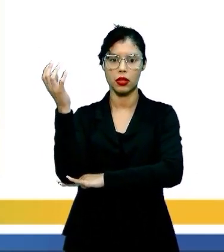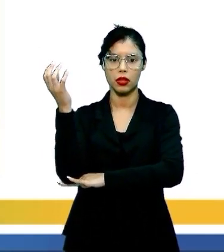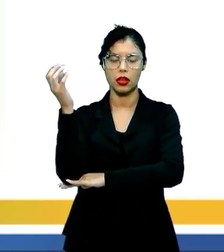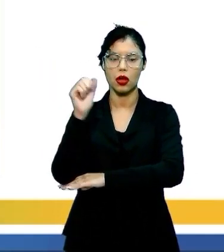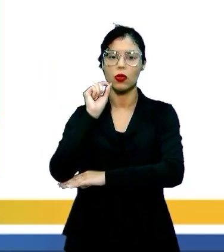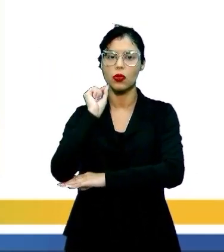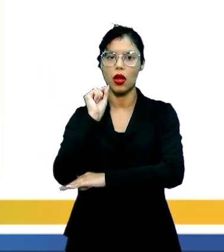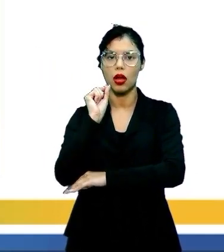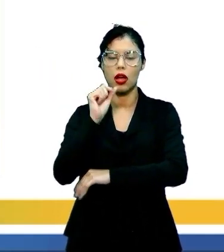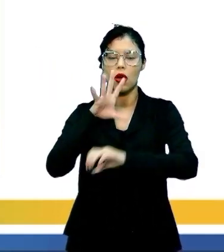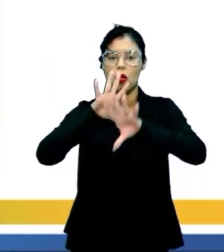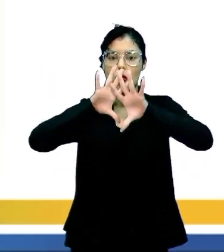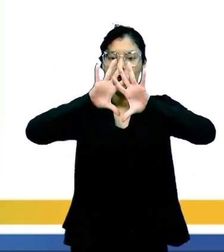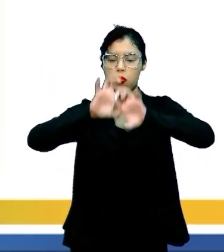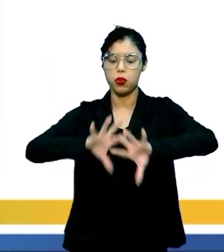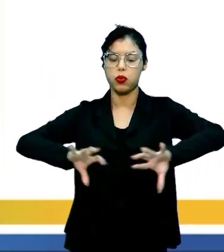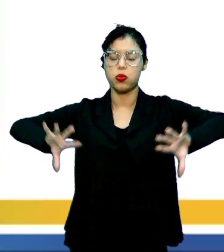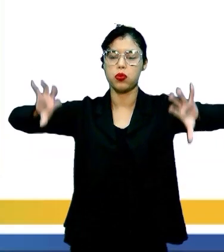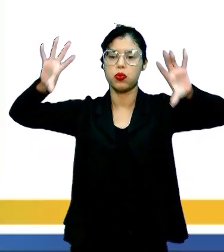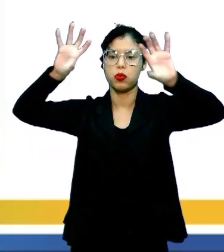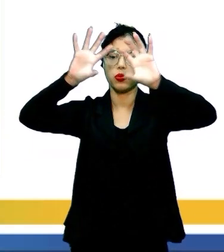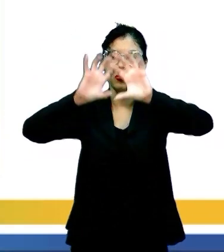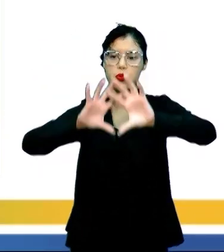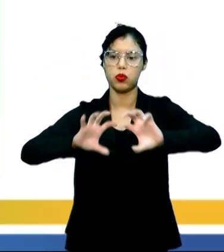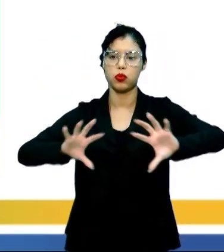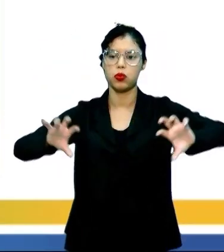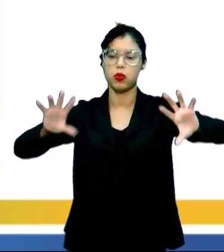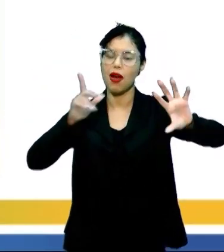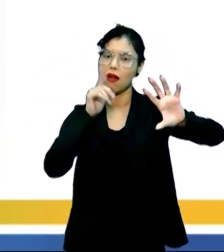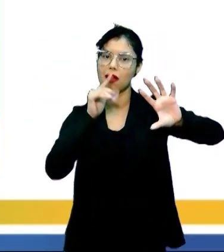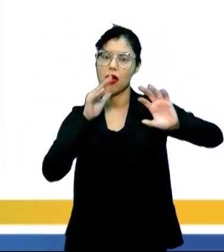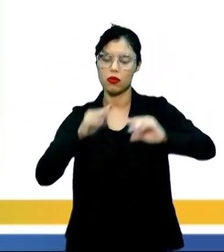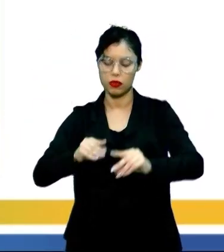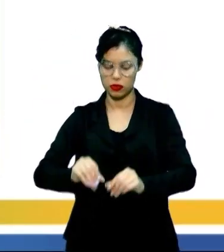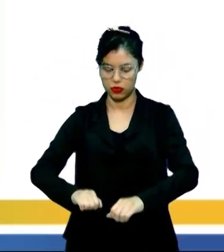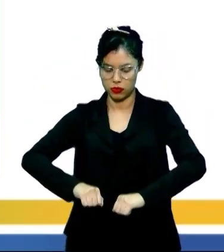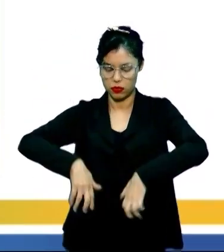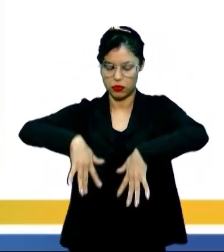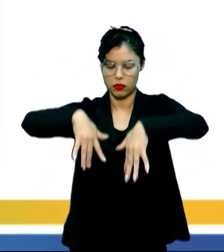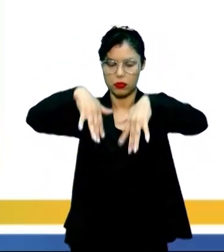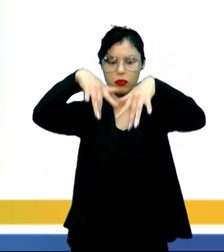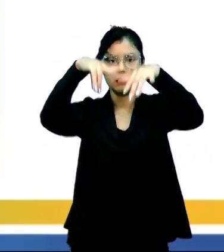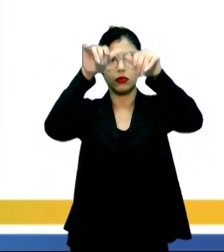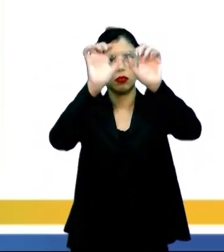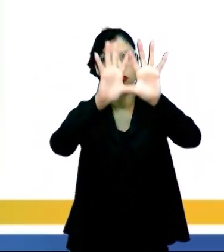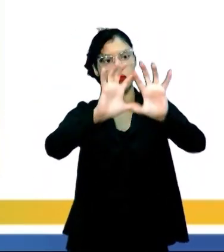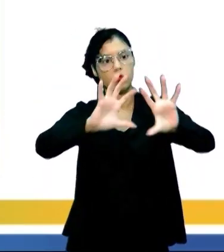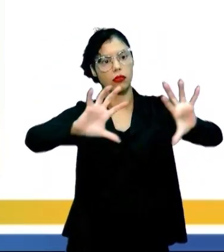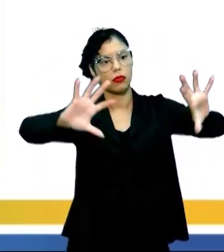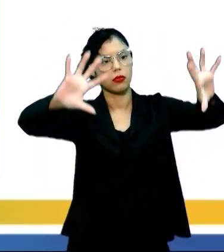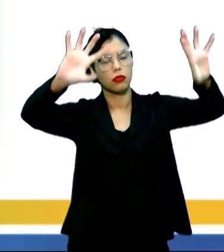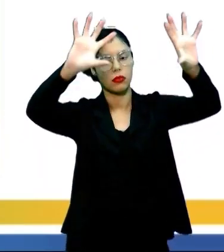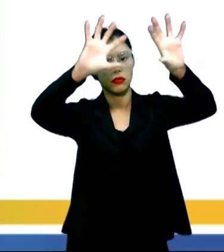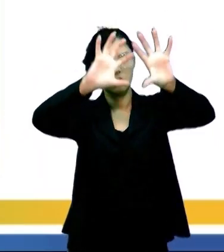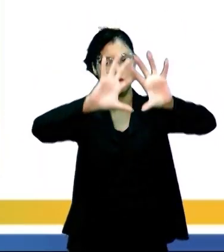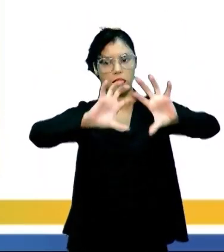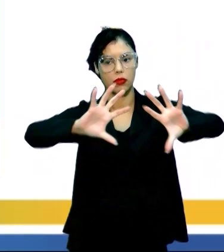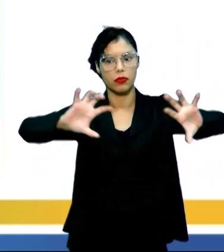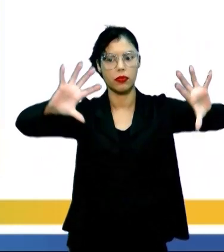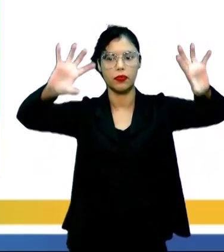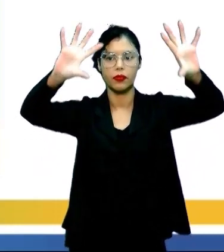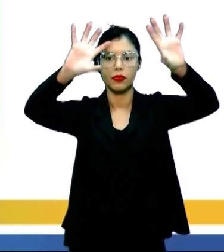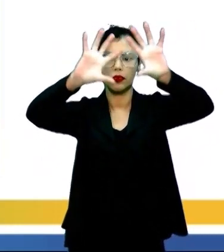evapotranspirando. Elas estão evaporando e transpirando, ou transpirando e evaporando é